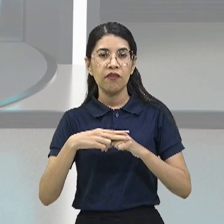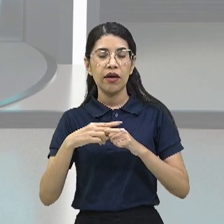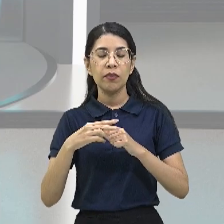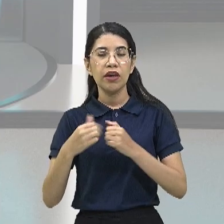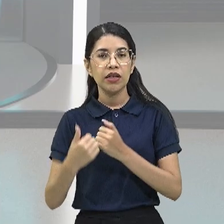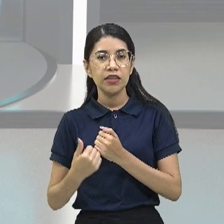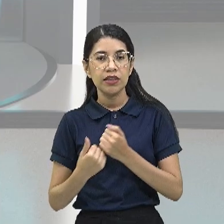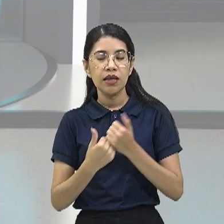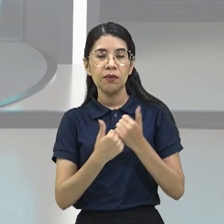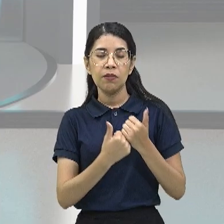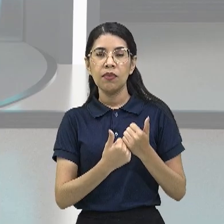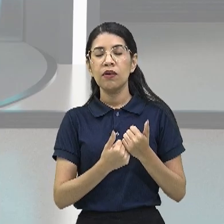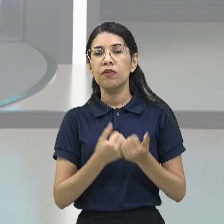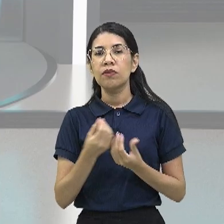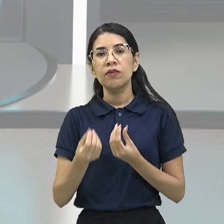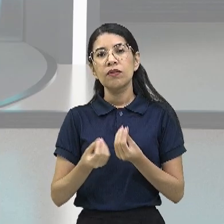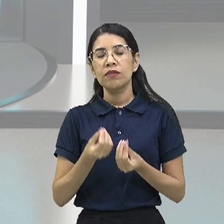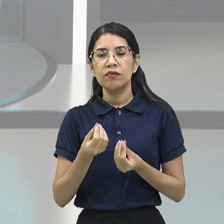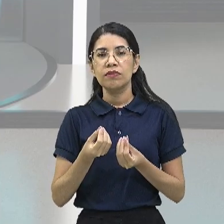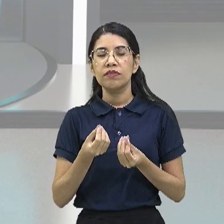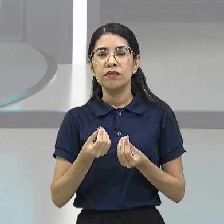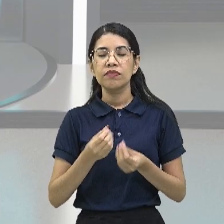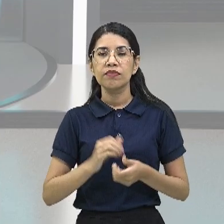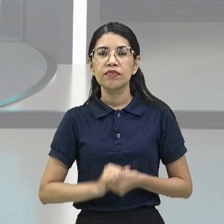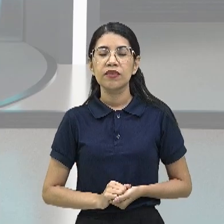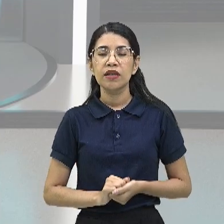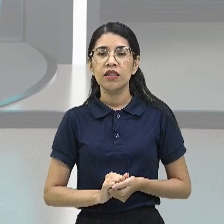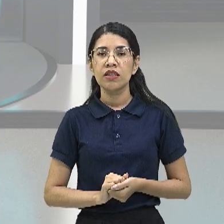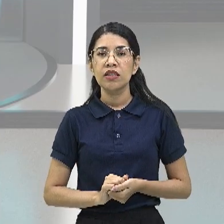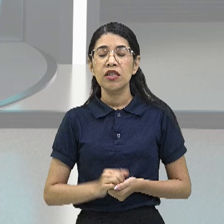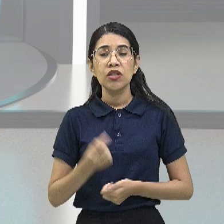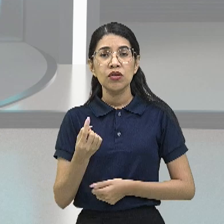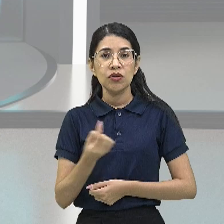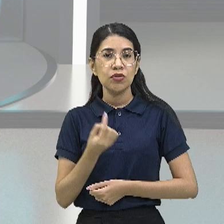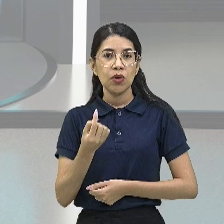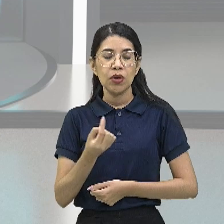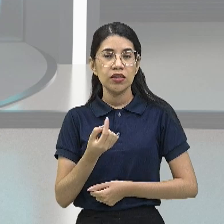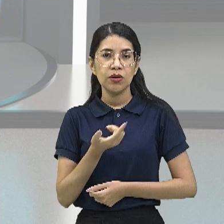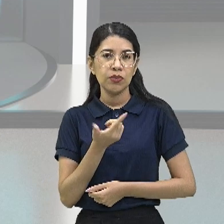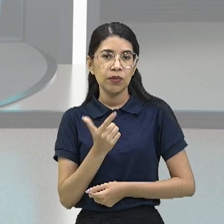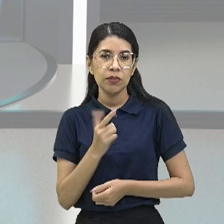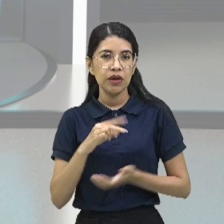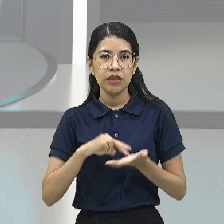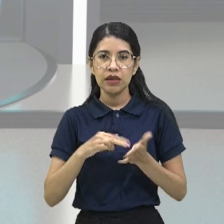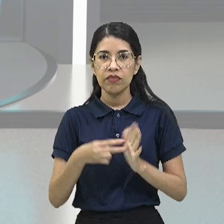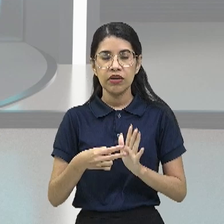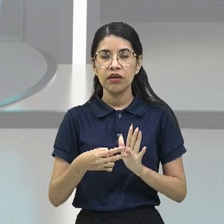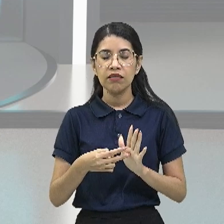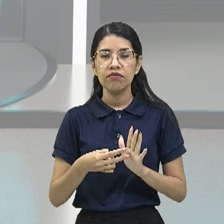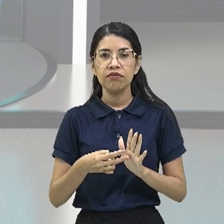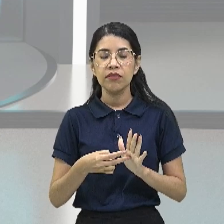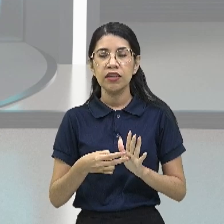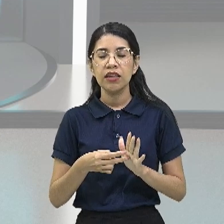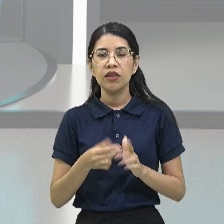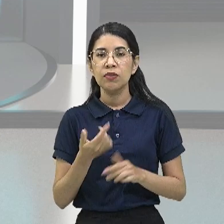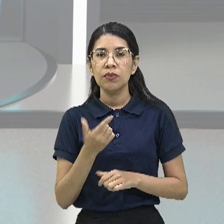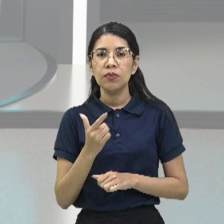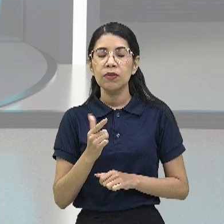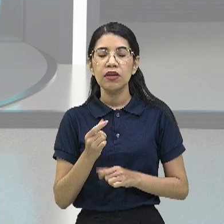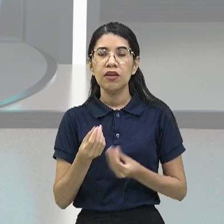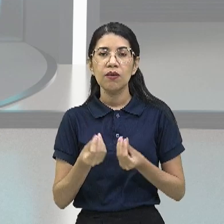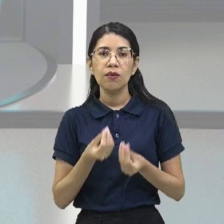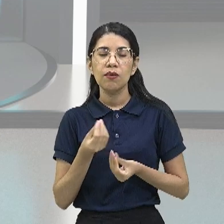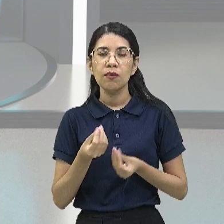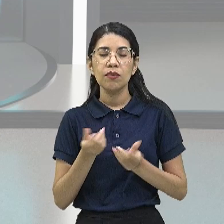O que é isso, né? Isso quer dizer que ele sozinho, ele não significa nada. Ele não tem